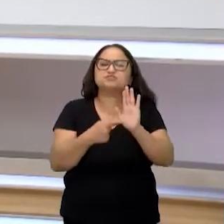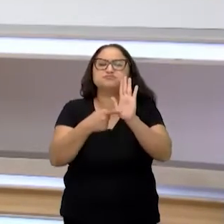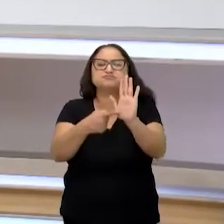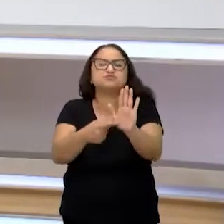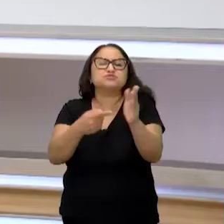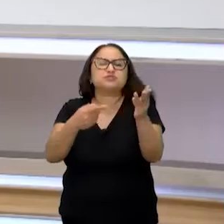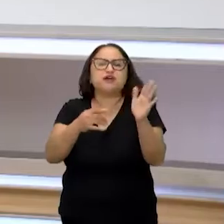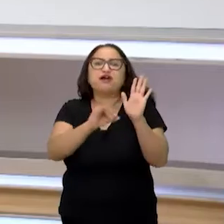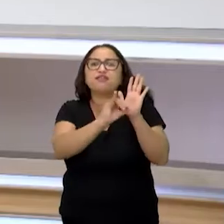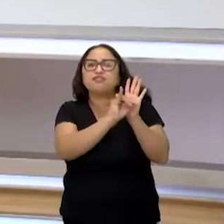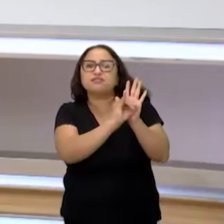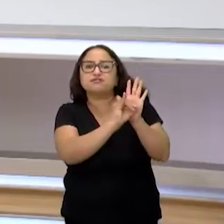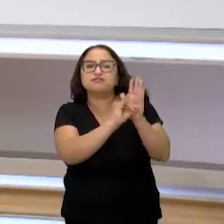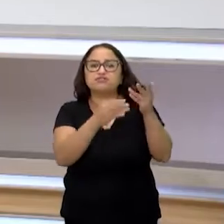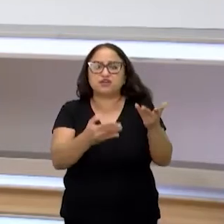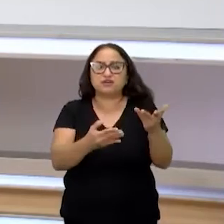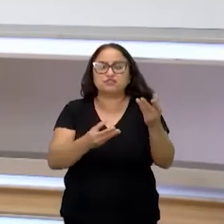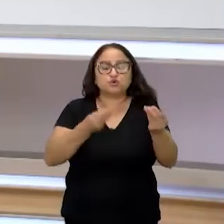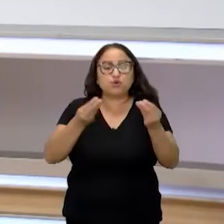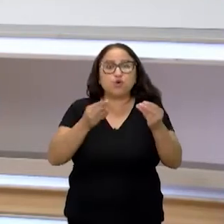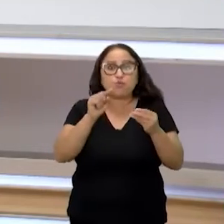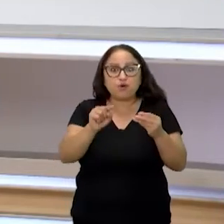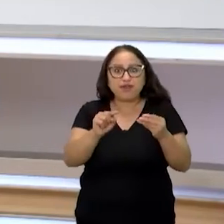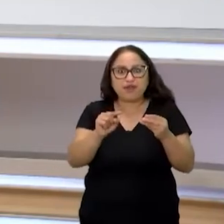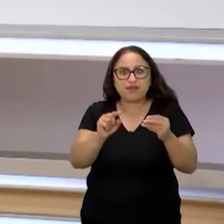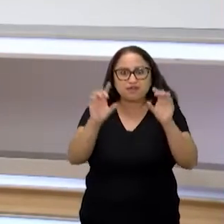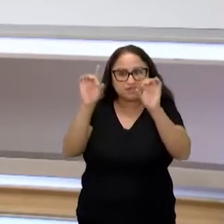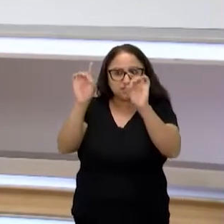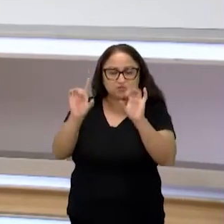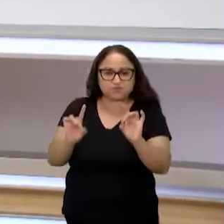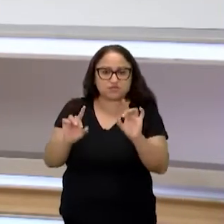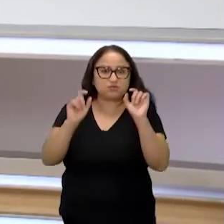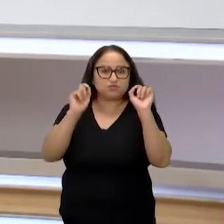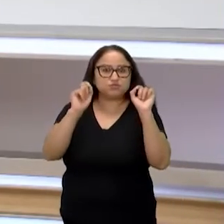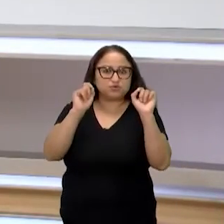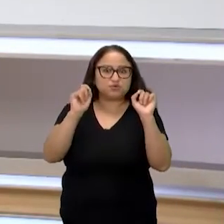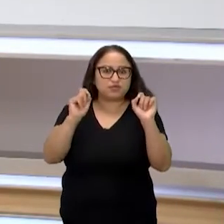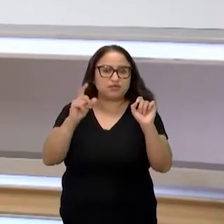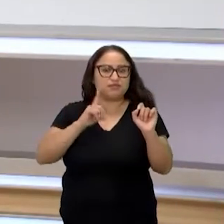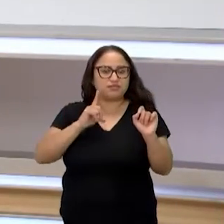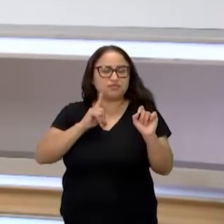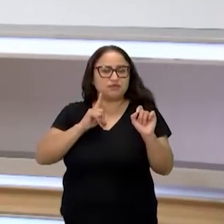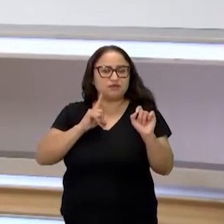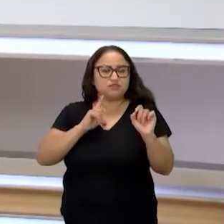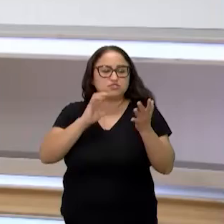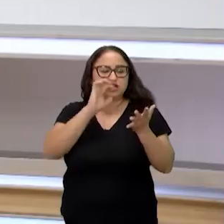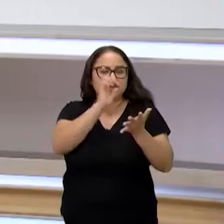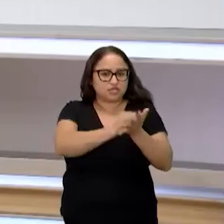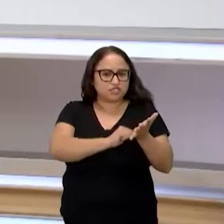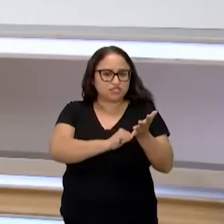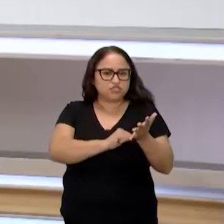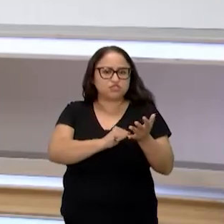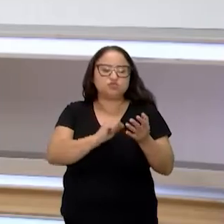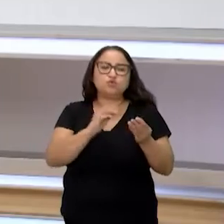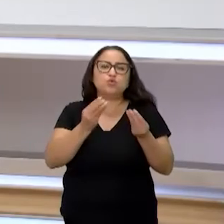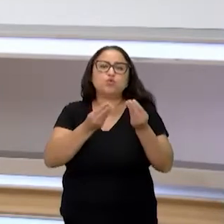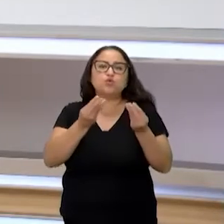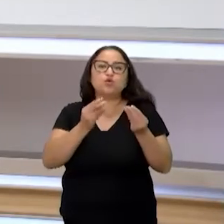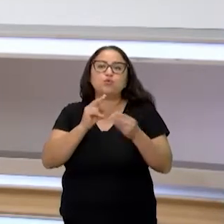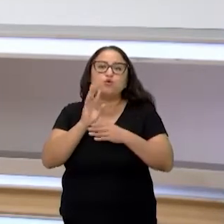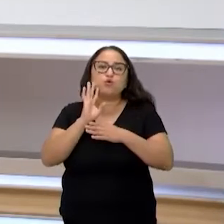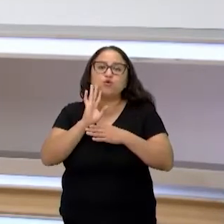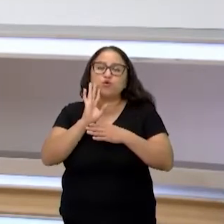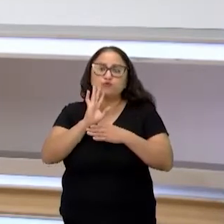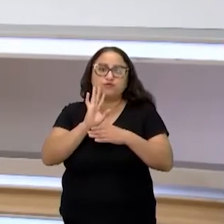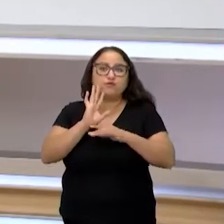sua identidade, como que ele era, especialmente no caso, de ser um registro como um legado para a posteridade, tá